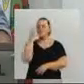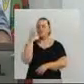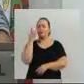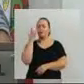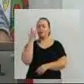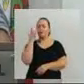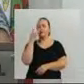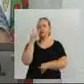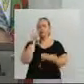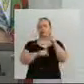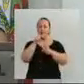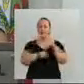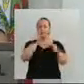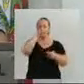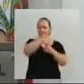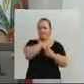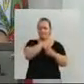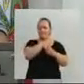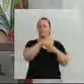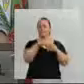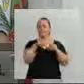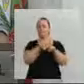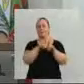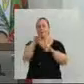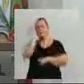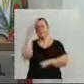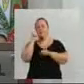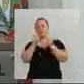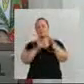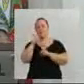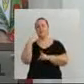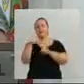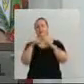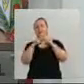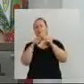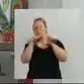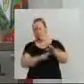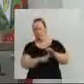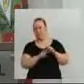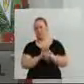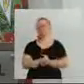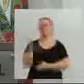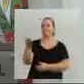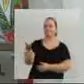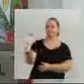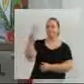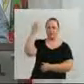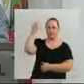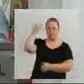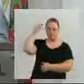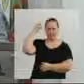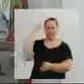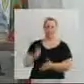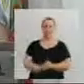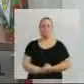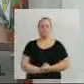o sistema para chegar das suas casas ao trabalho no dia a dia. Concedo, com toda certeza, uma parte ao vereador Ivan Nats. Ouvimos em a